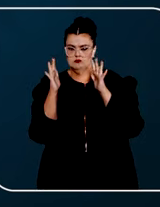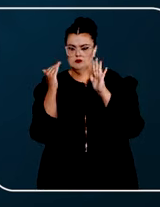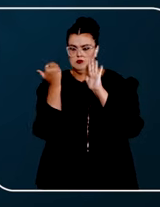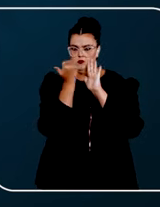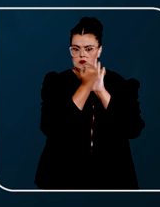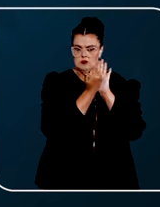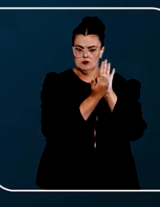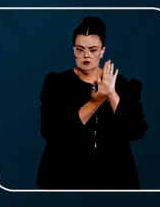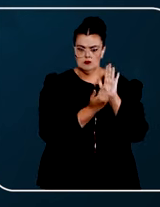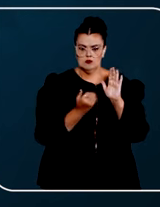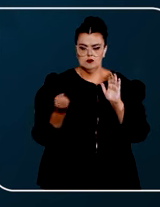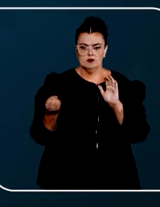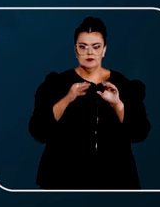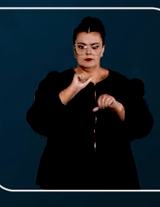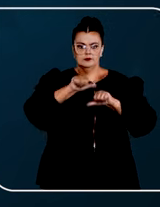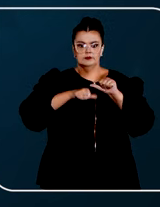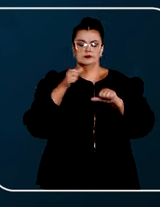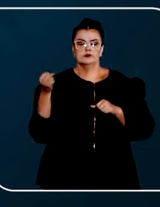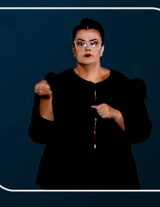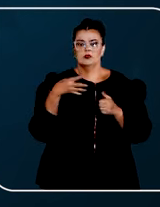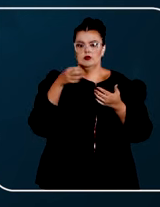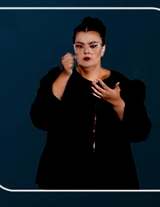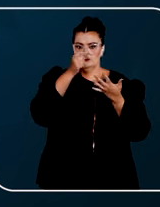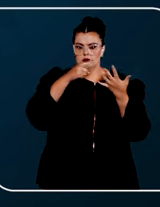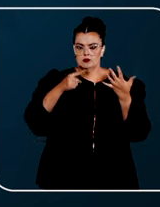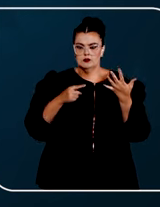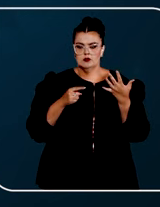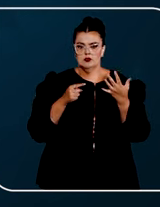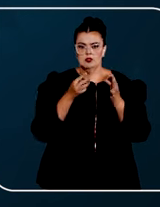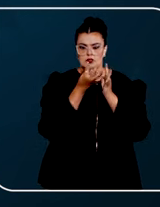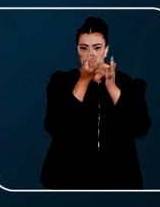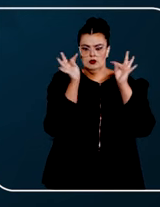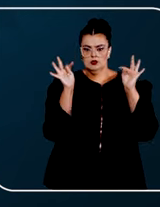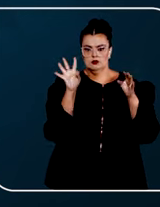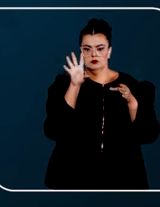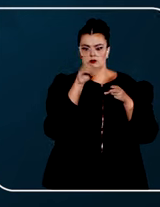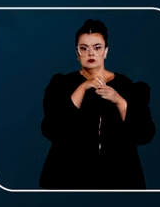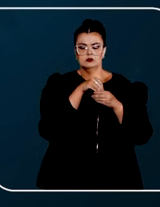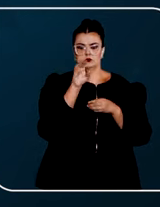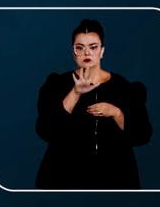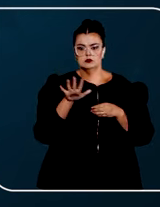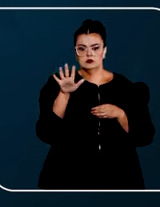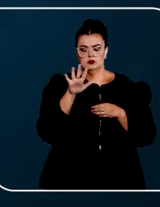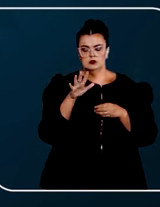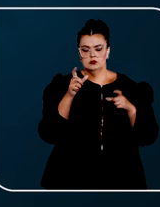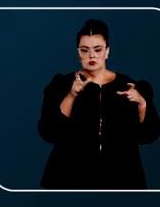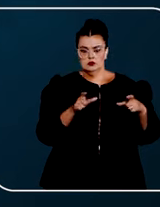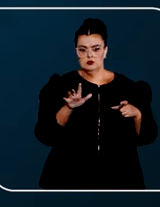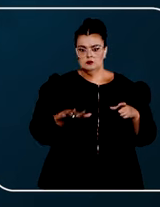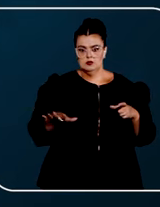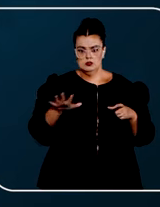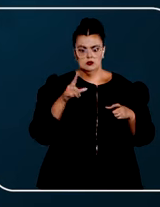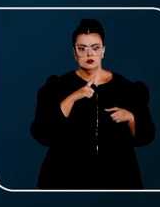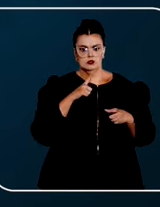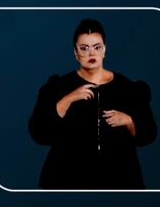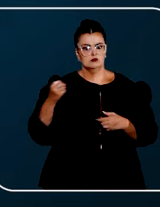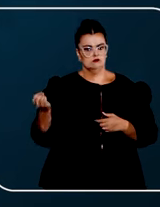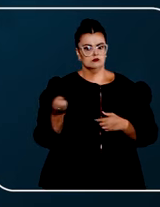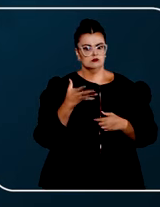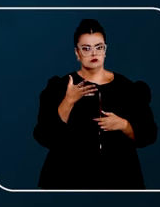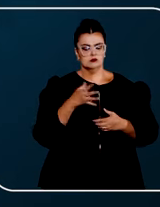conteúdos renovados e novos elementos tecnológicos foram incorporados ao espaço e tem mais